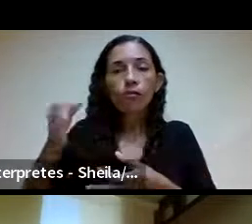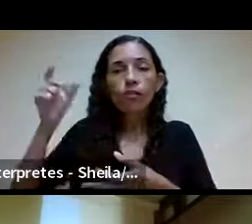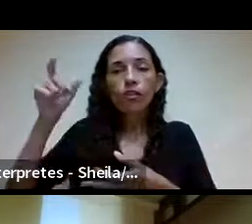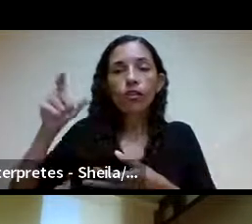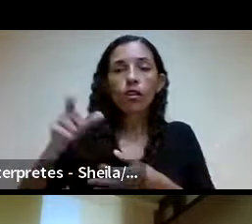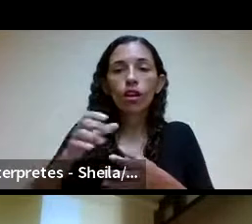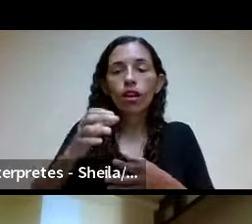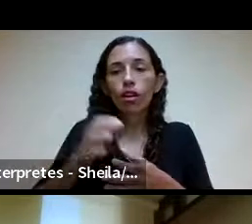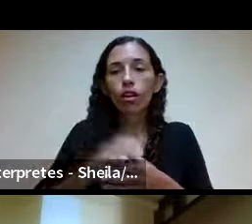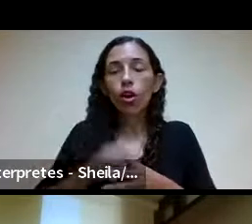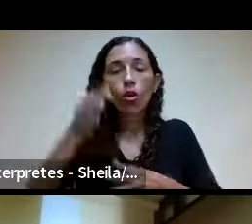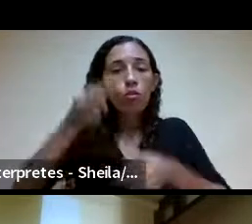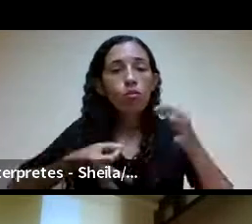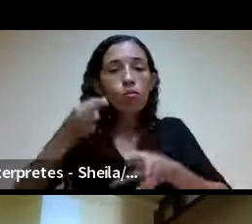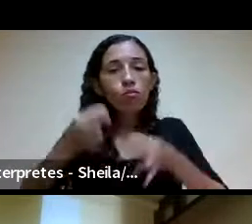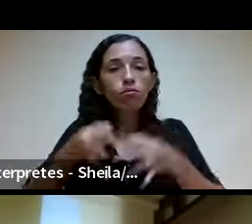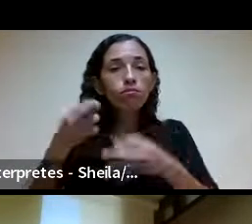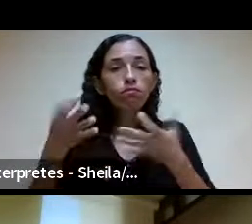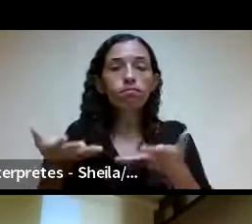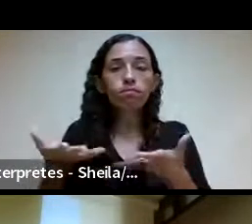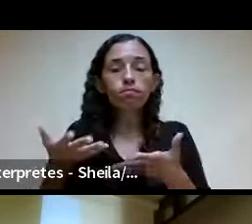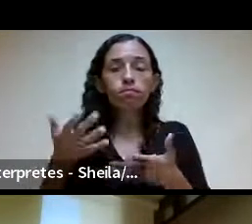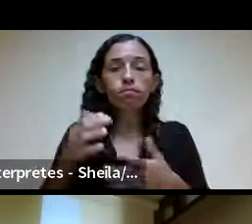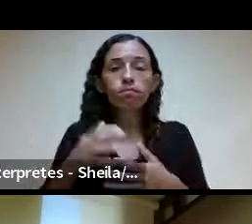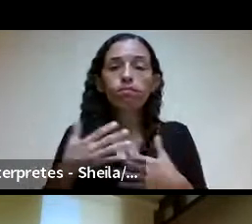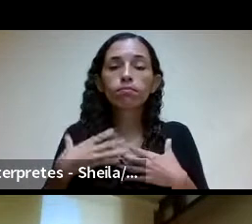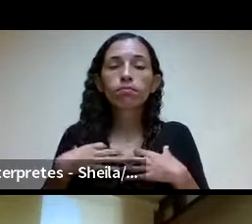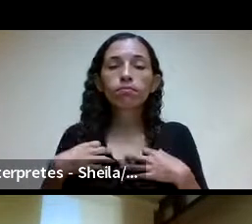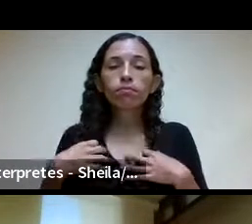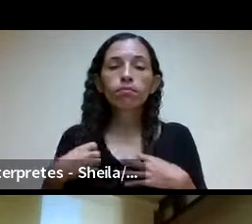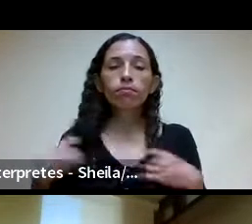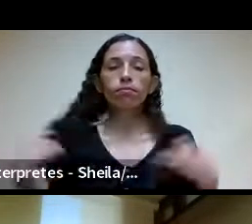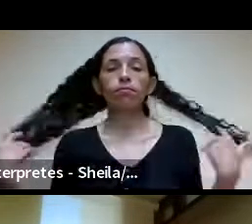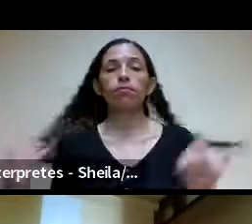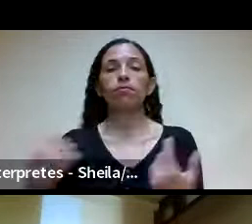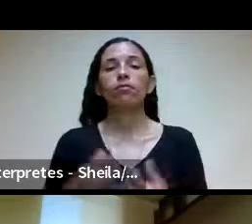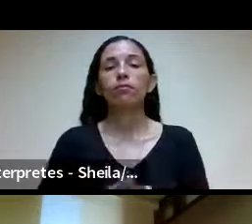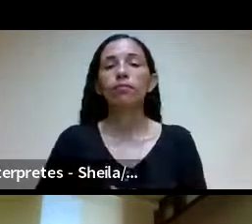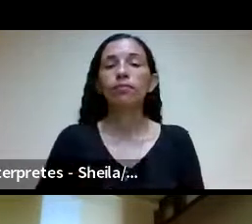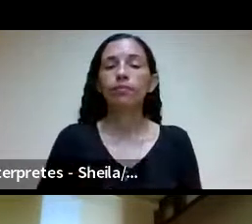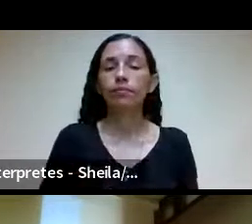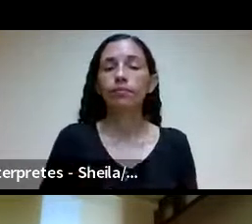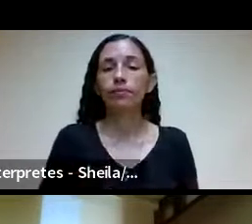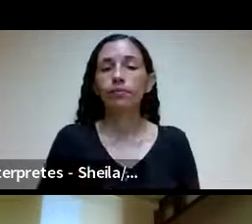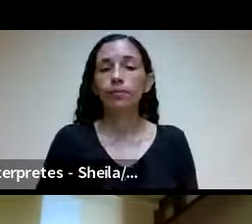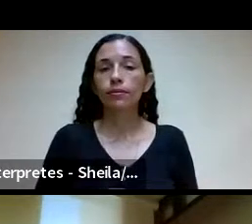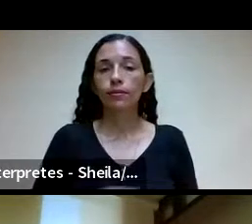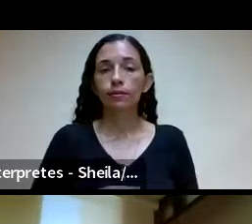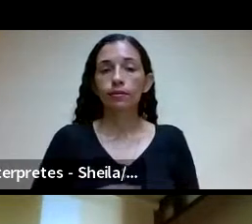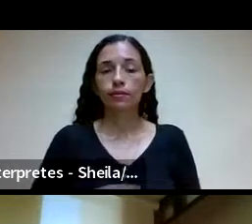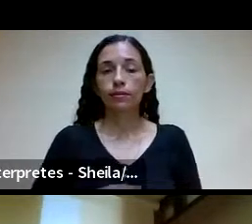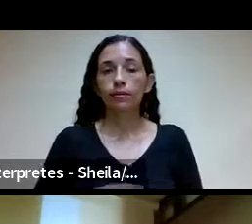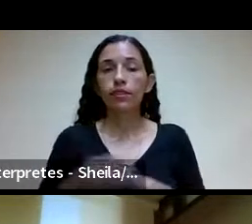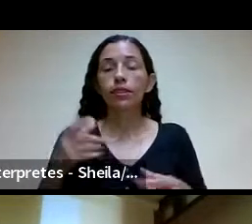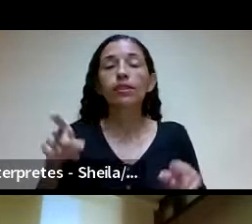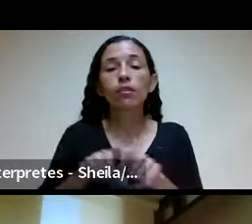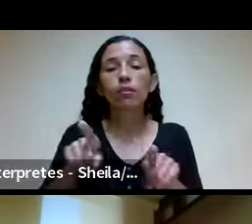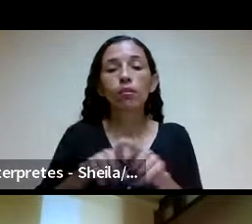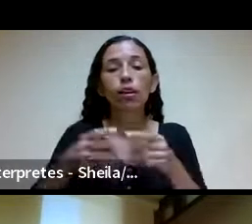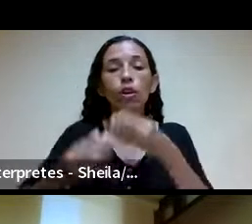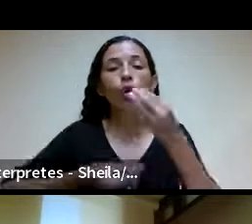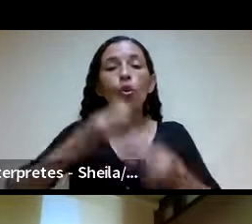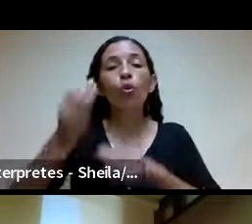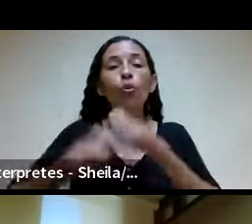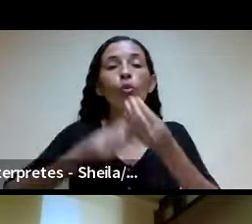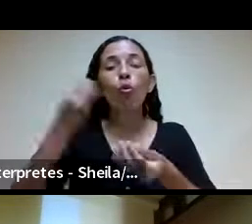que estaria em debate aqui na minha visão, a forma como se dá esse processo eleitoral, e aí eu chamo a